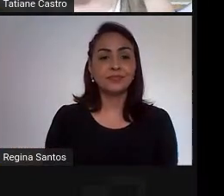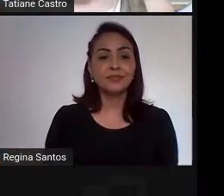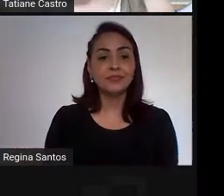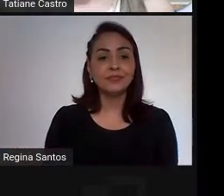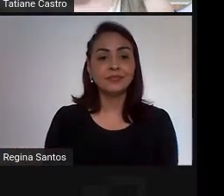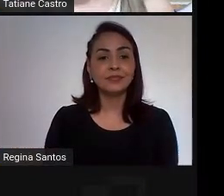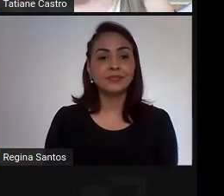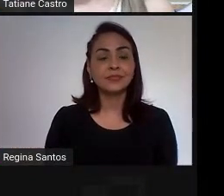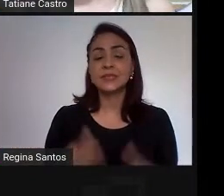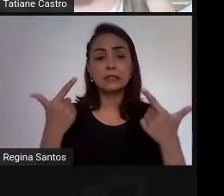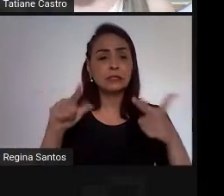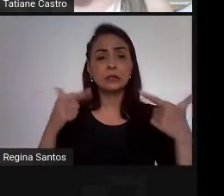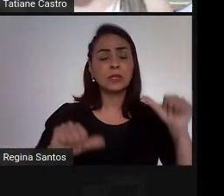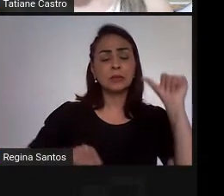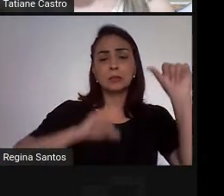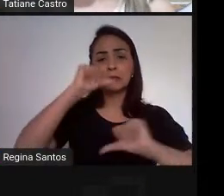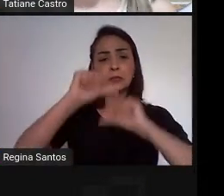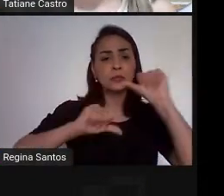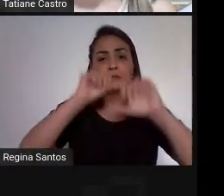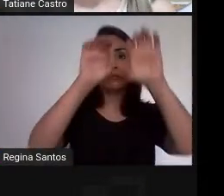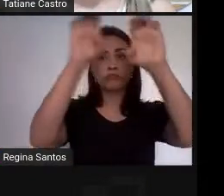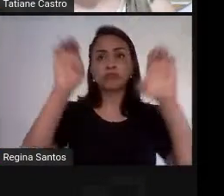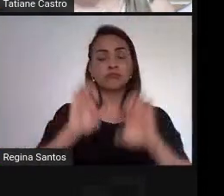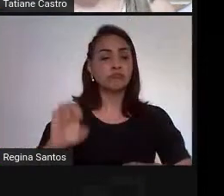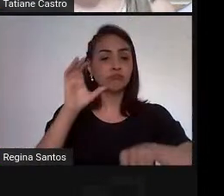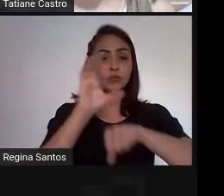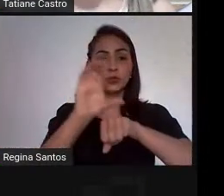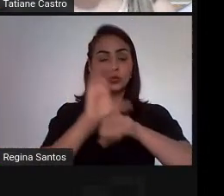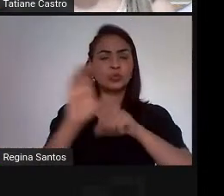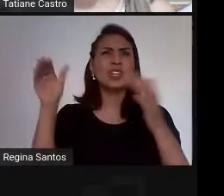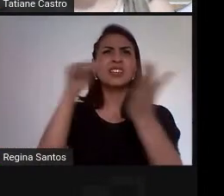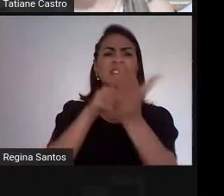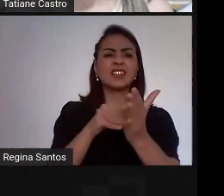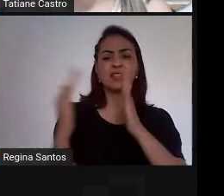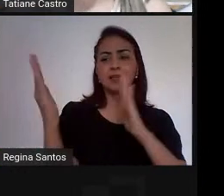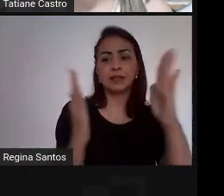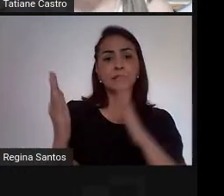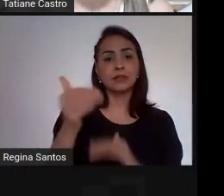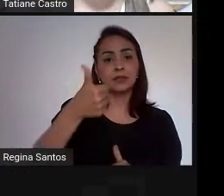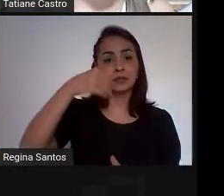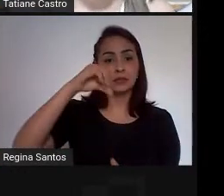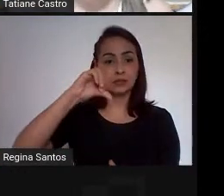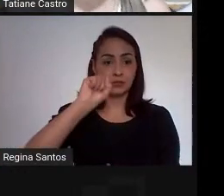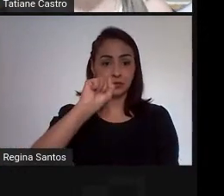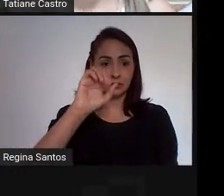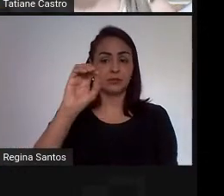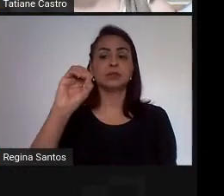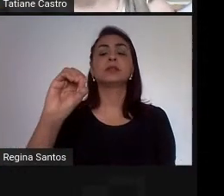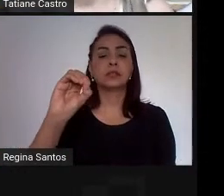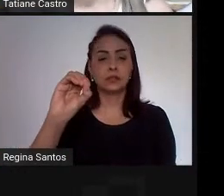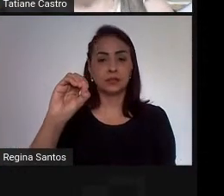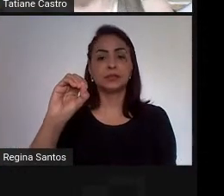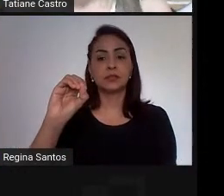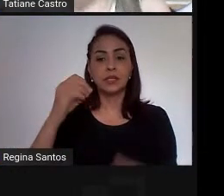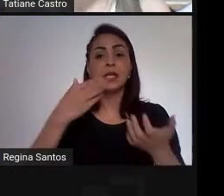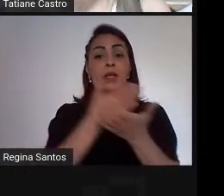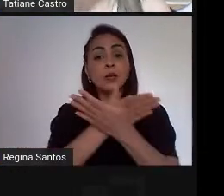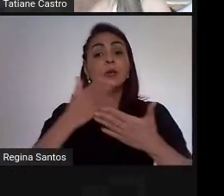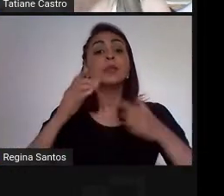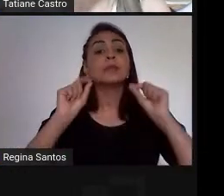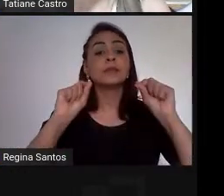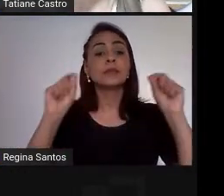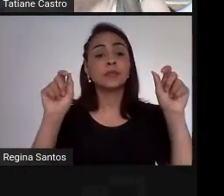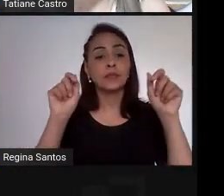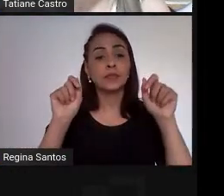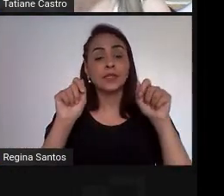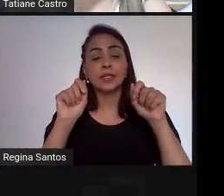alterações na estrutura do curso até a década de 80, que é quando eu começo a fazer algumas observações. Aqui eu acho